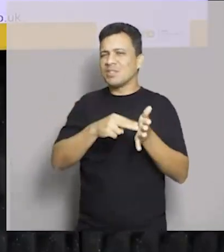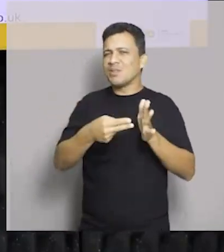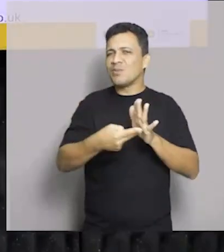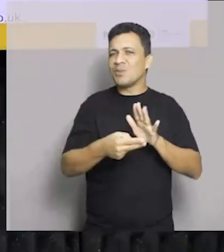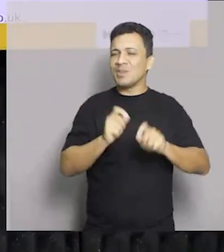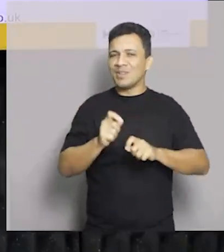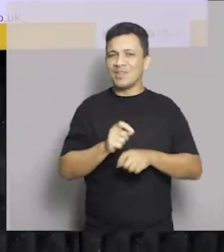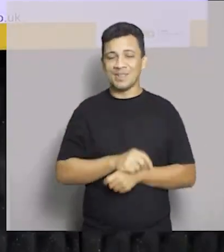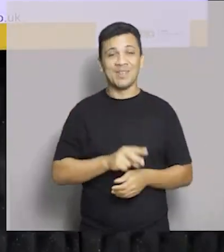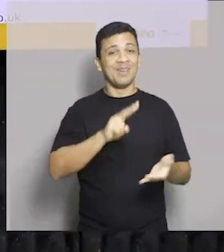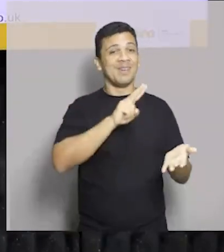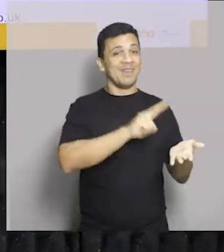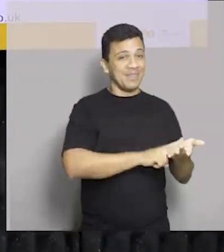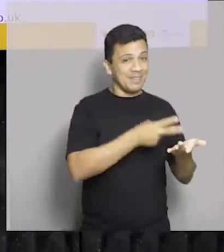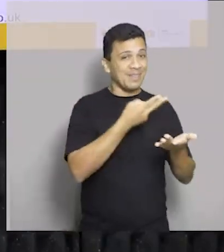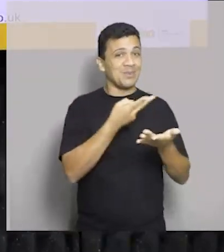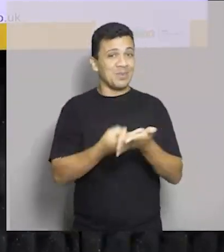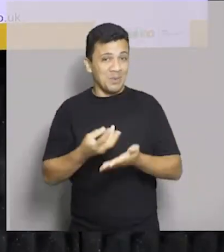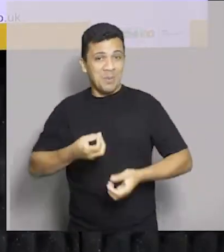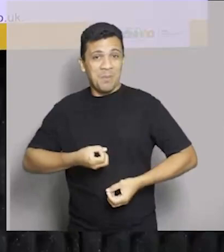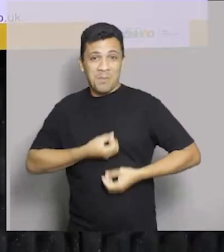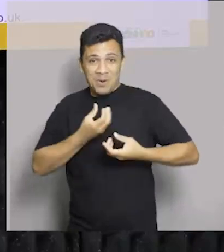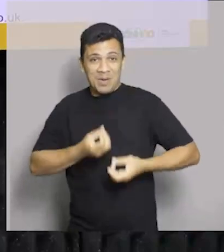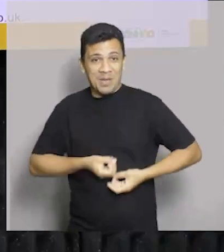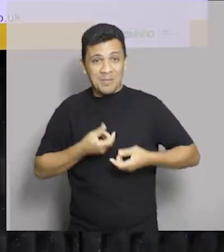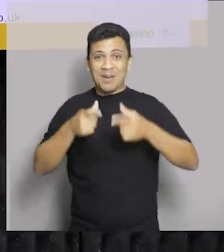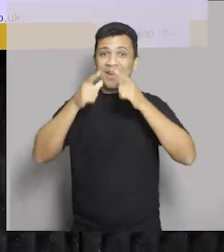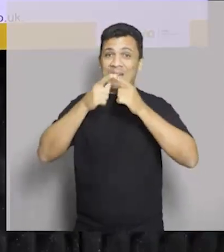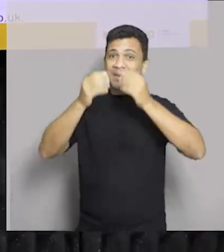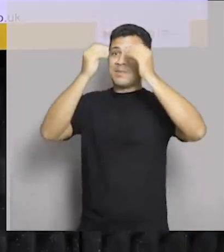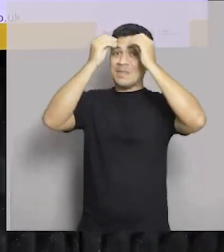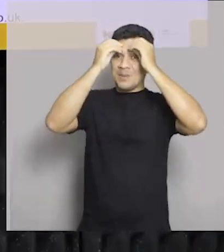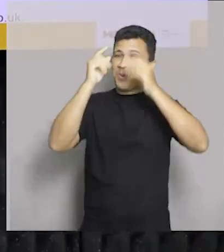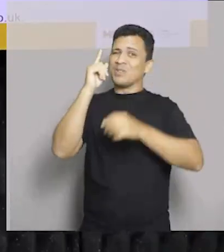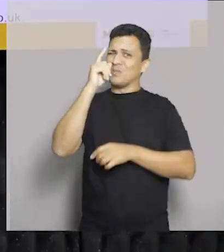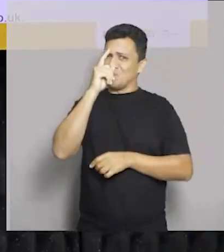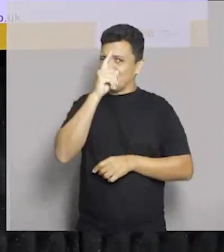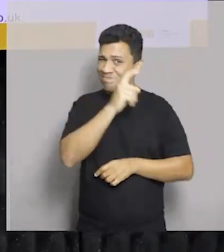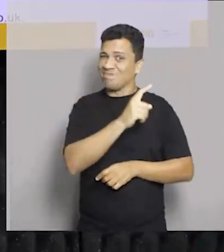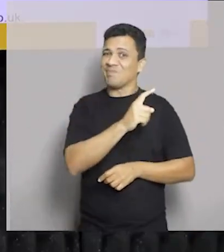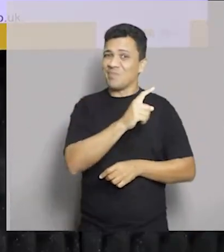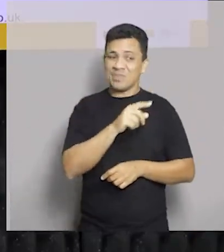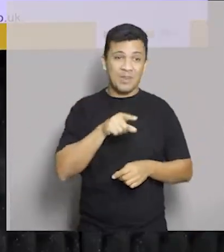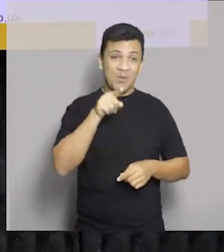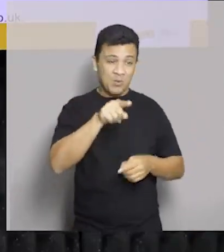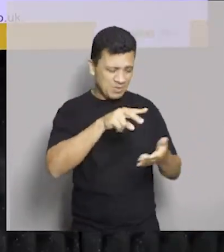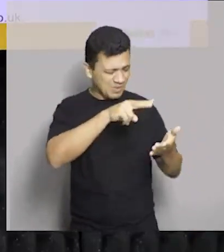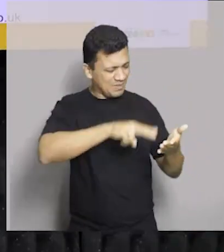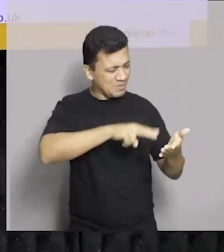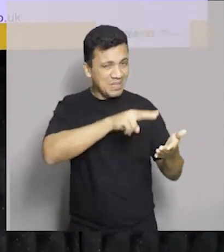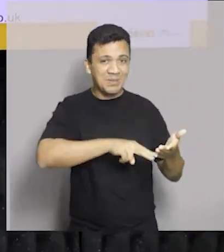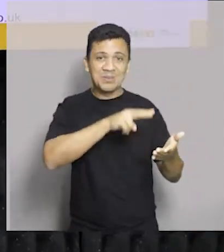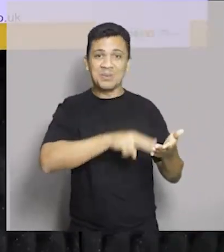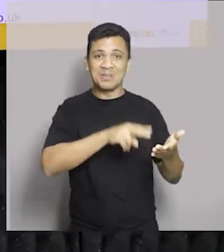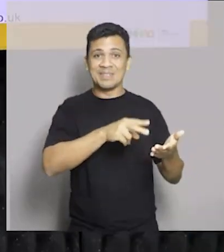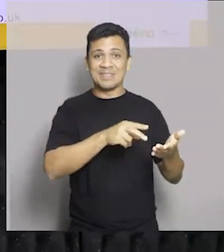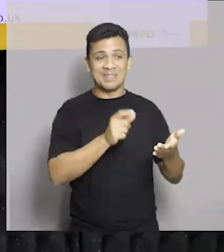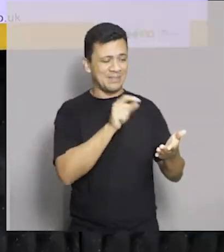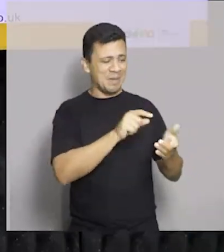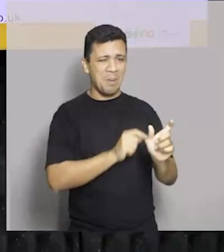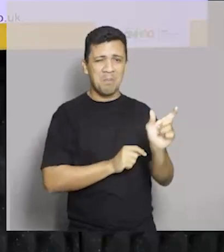eu traduzi o poema para vocês porque é uma linguagem mais difícil da gente identificar. Você fazendo a leitura sozinho, você ia